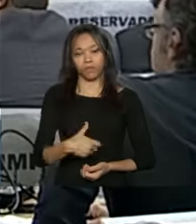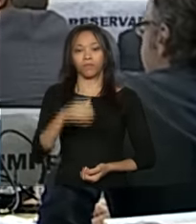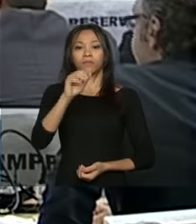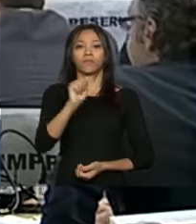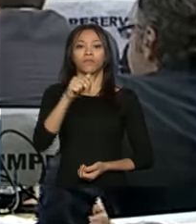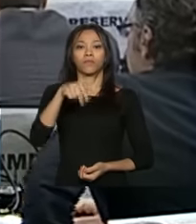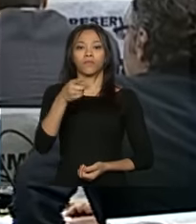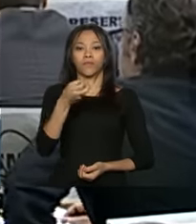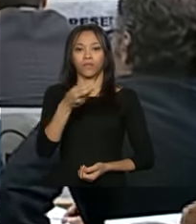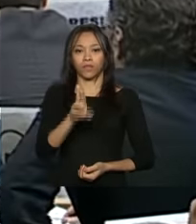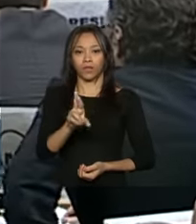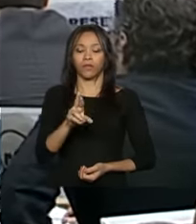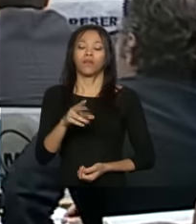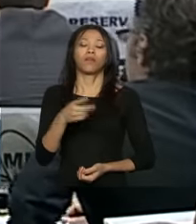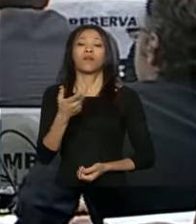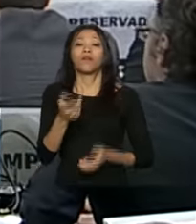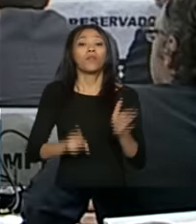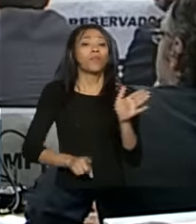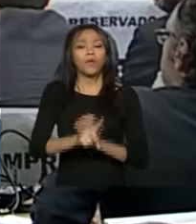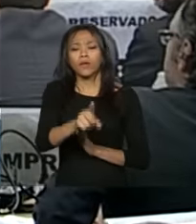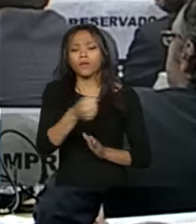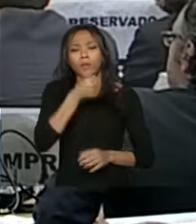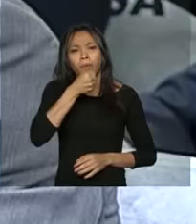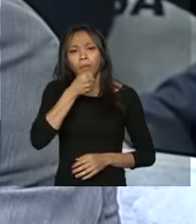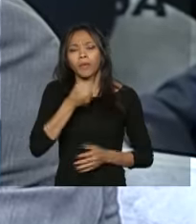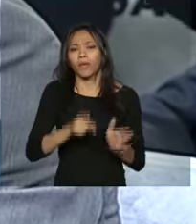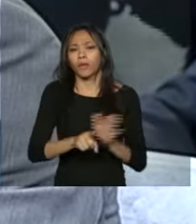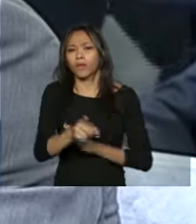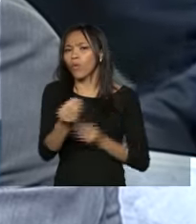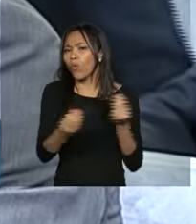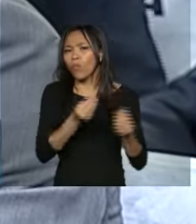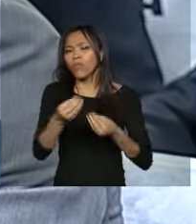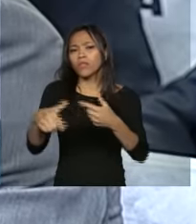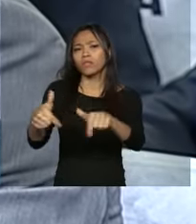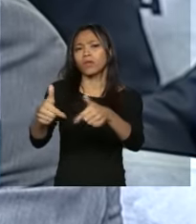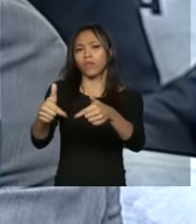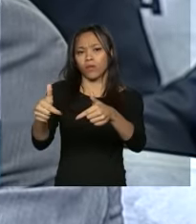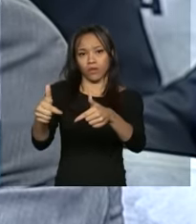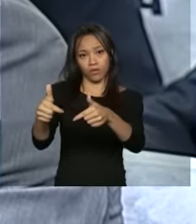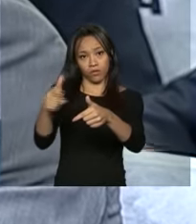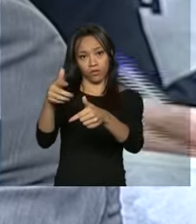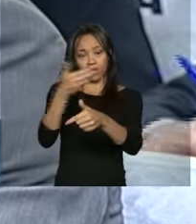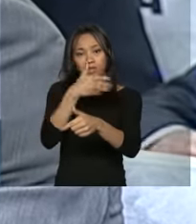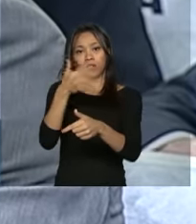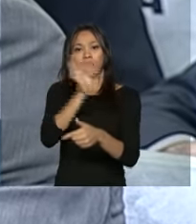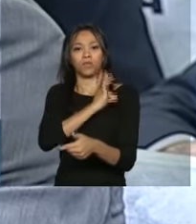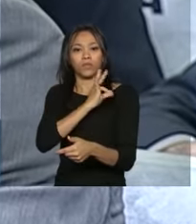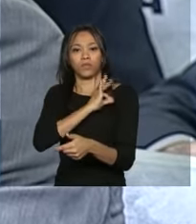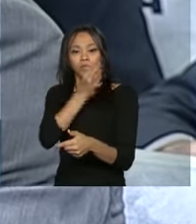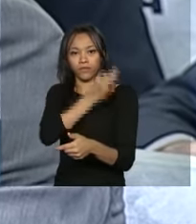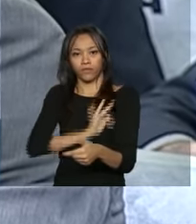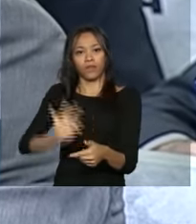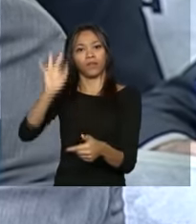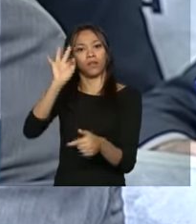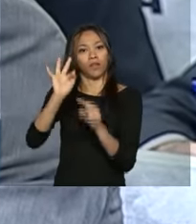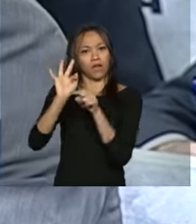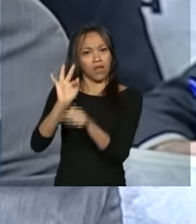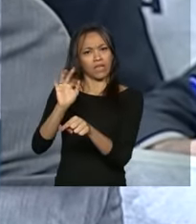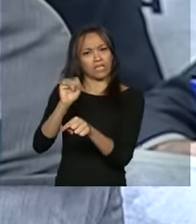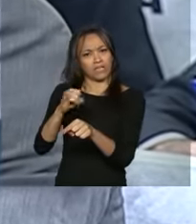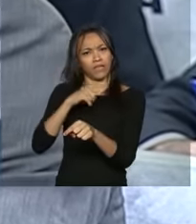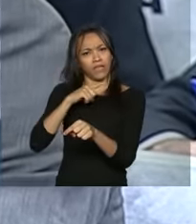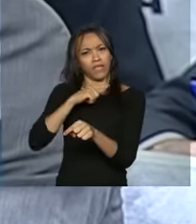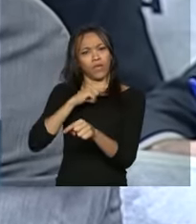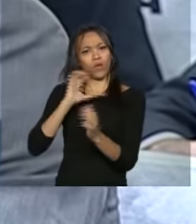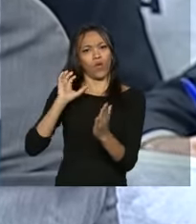eh gostaria de saber como é que vai funcionar essa divisão da Polícia Federal se vai ser realocado o pessoal que já trabalha lá ou se vai ter um concurso